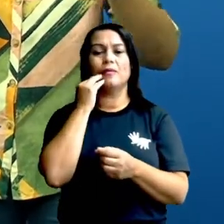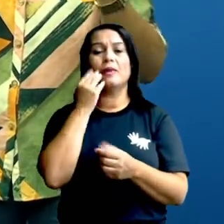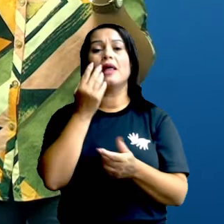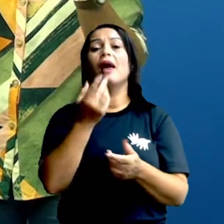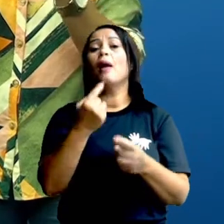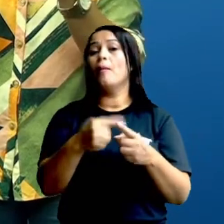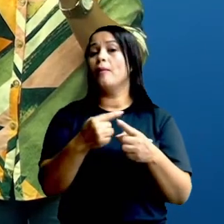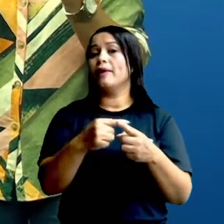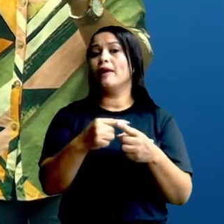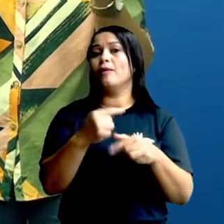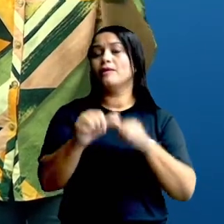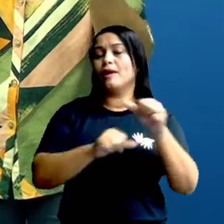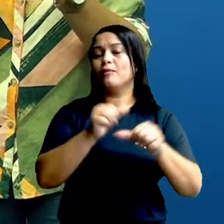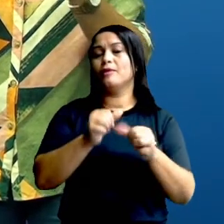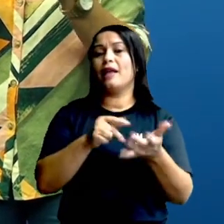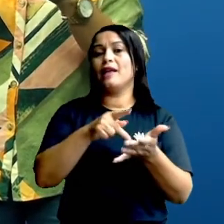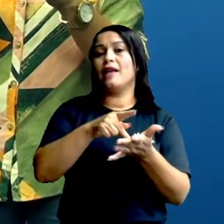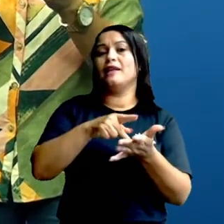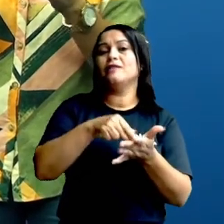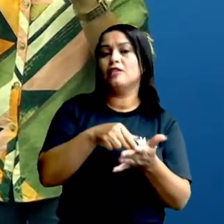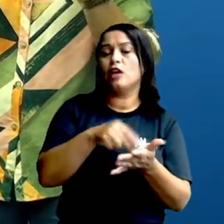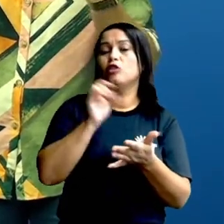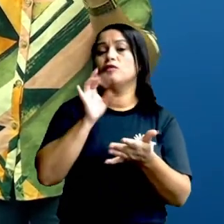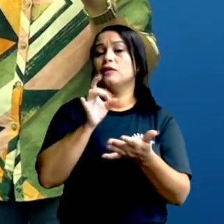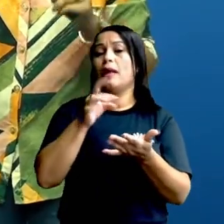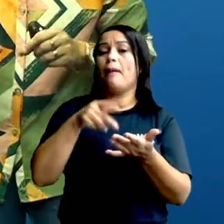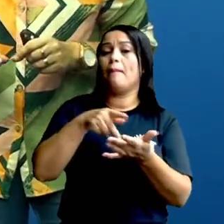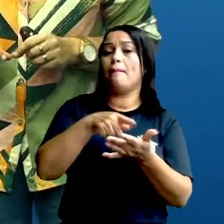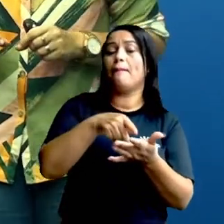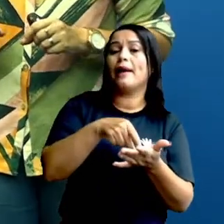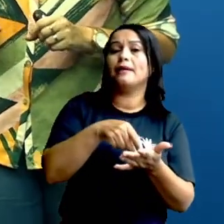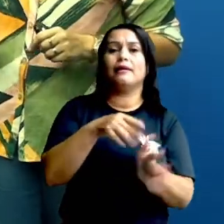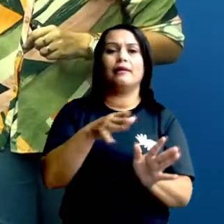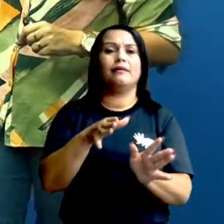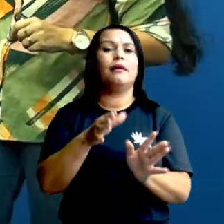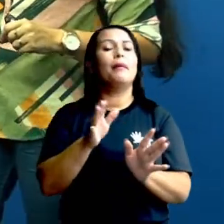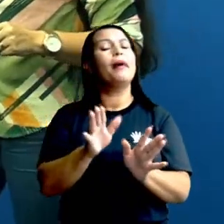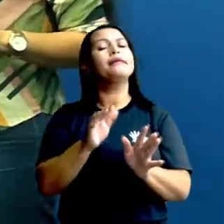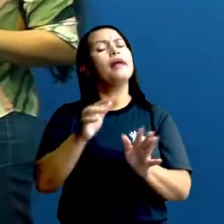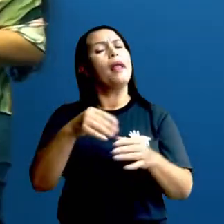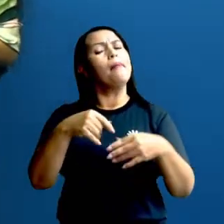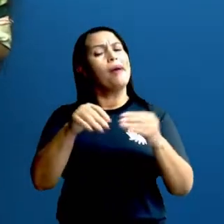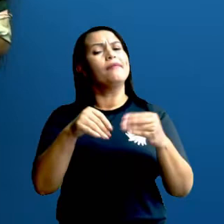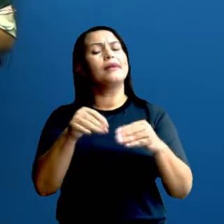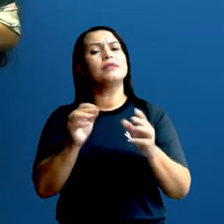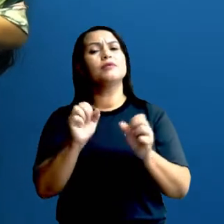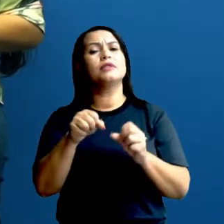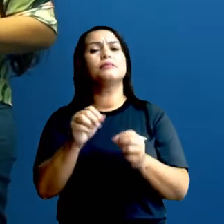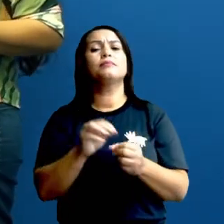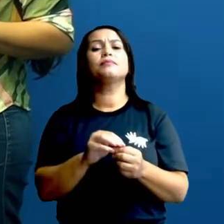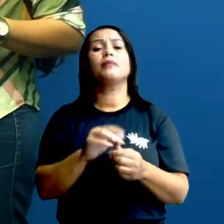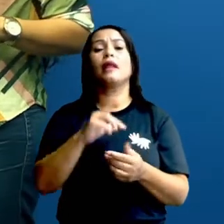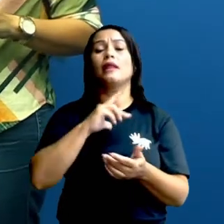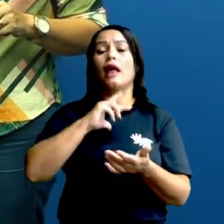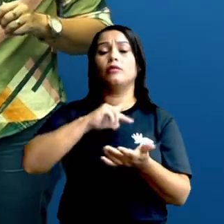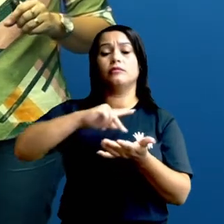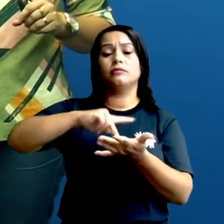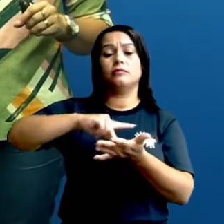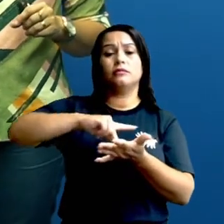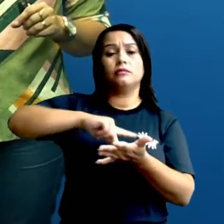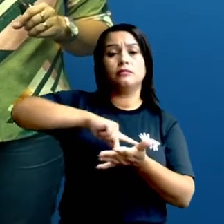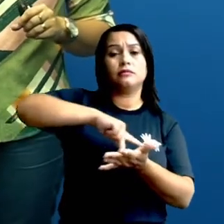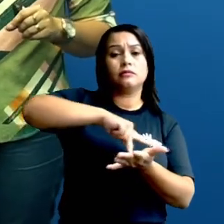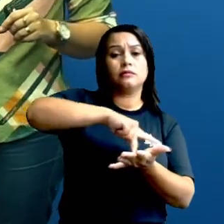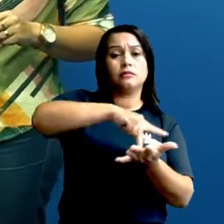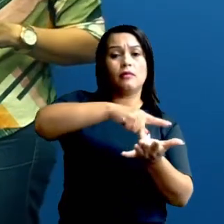de mudar ou sem fechar Só se você bater nele tá mas ele é bem flexível Tom pegou traz o